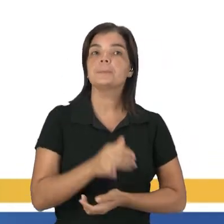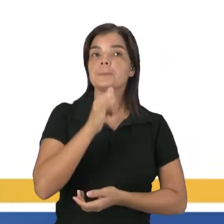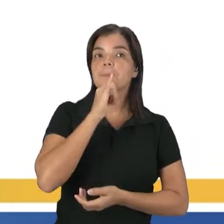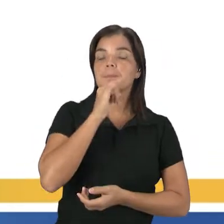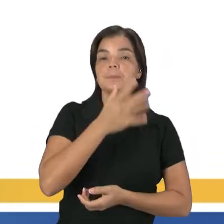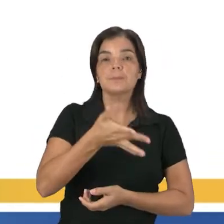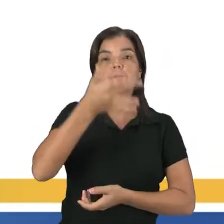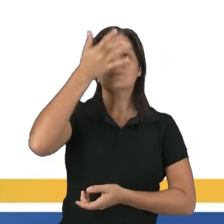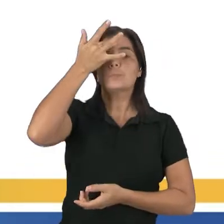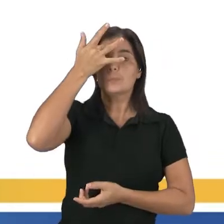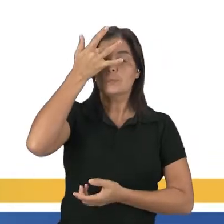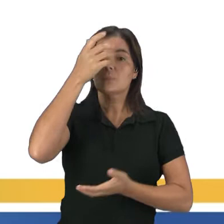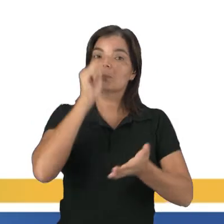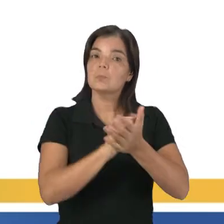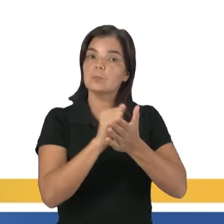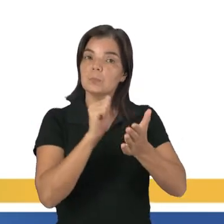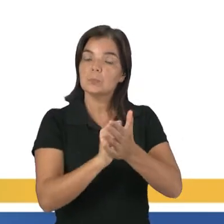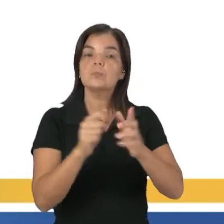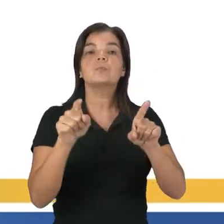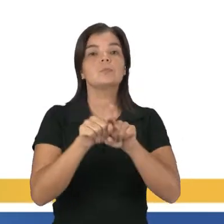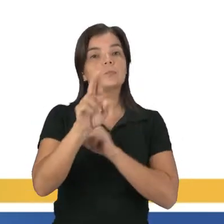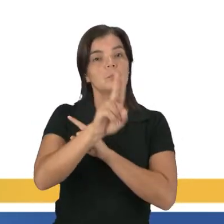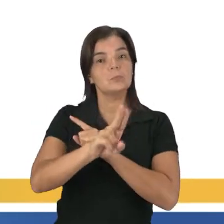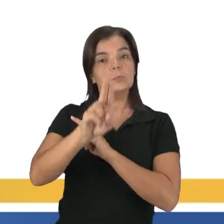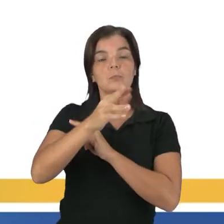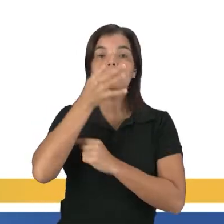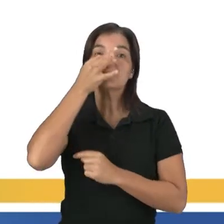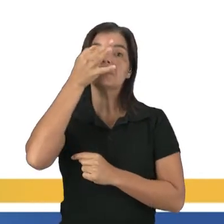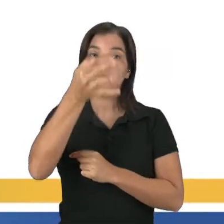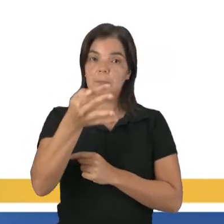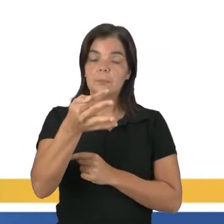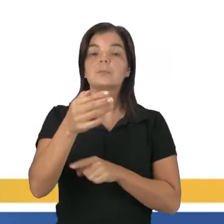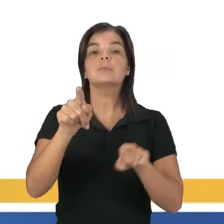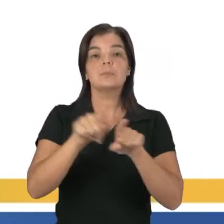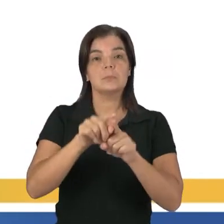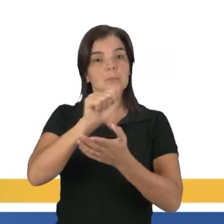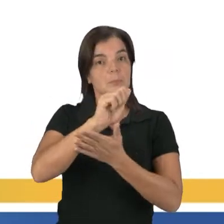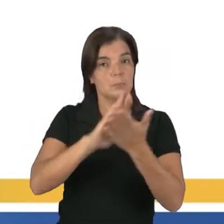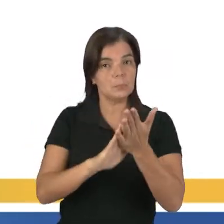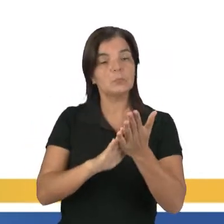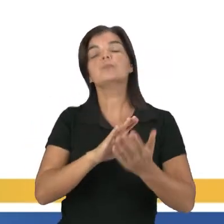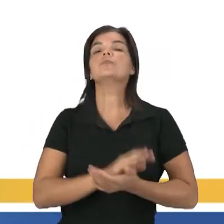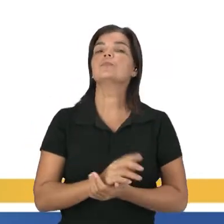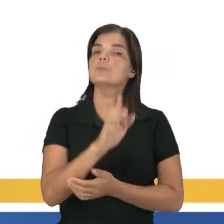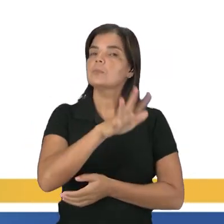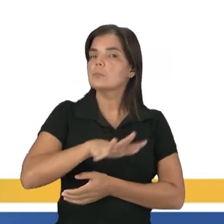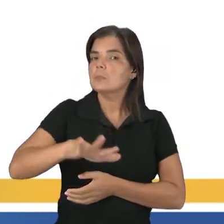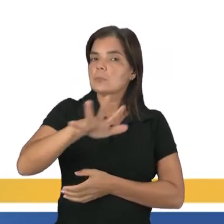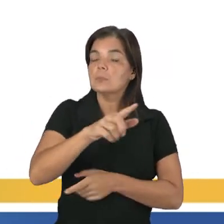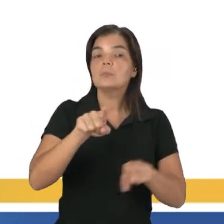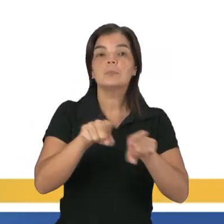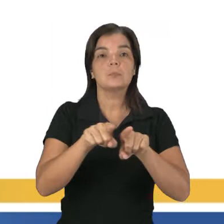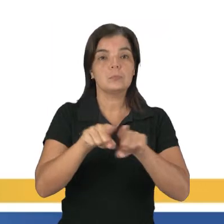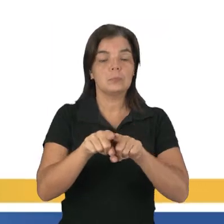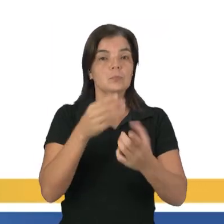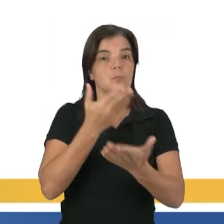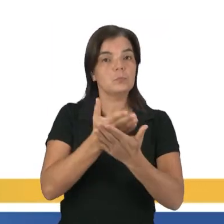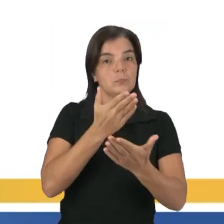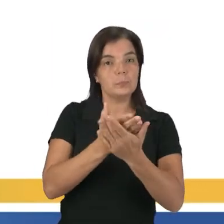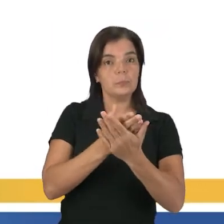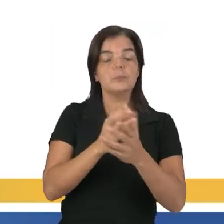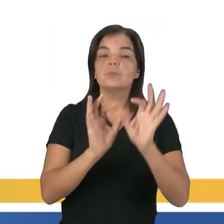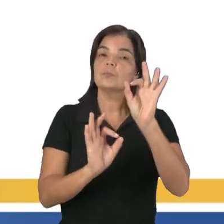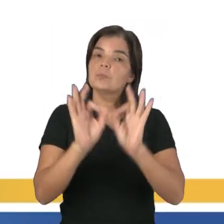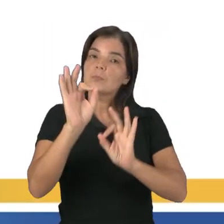você grave isso, anote, porque a gente vai utilizar lá na frente para fazer um certo exercício. Então, na maioria das vezes, nós trabalhamos mais com